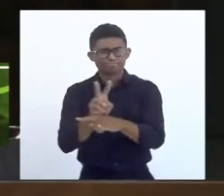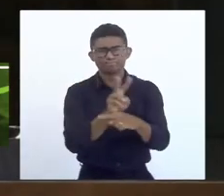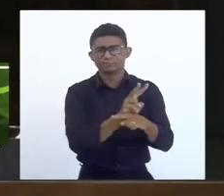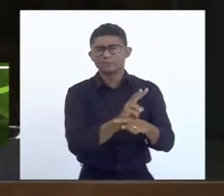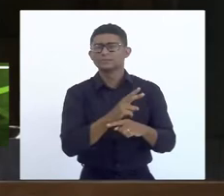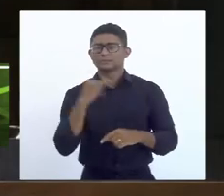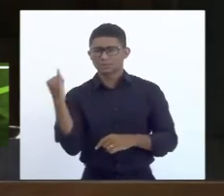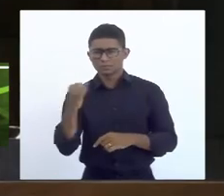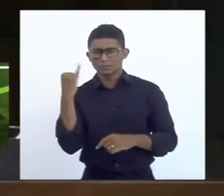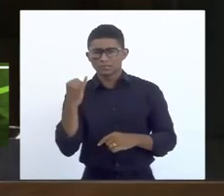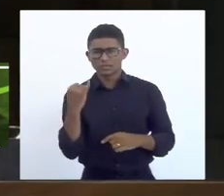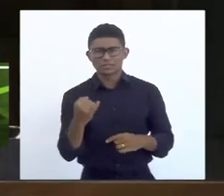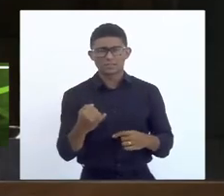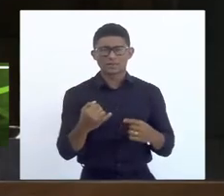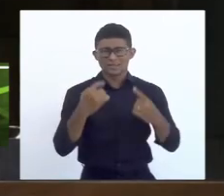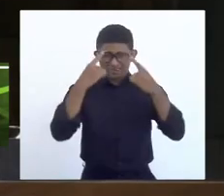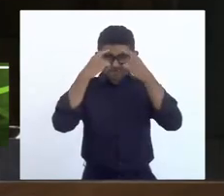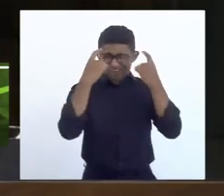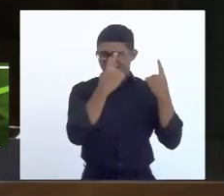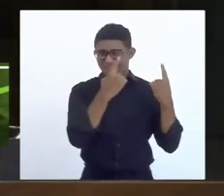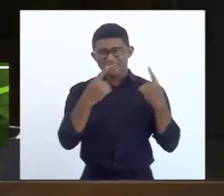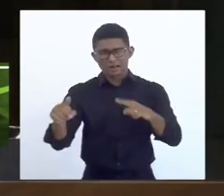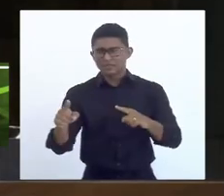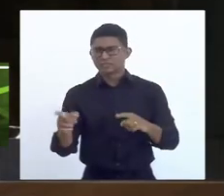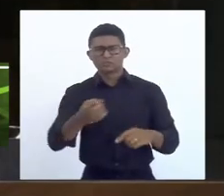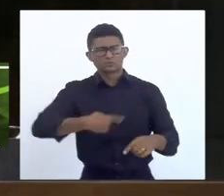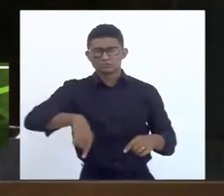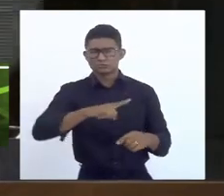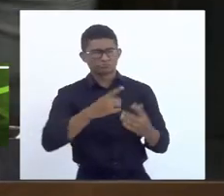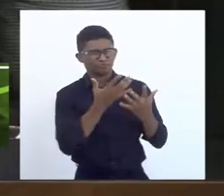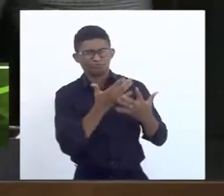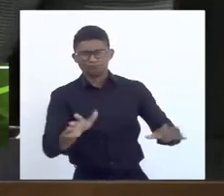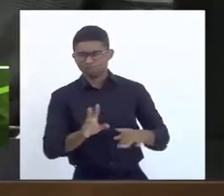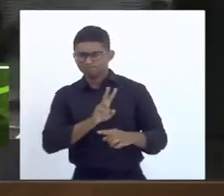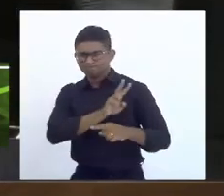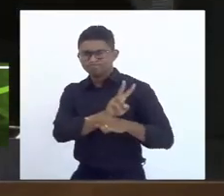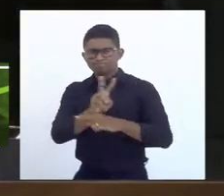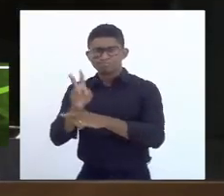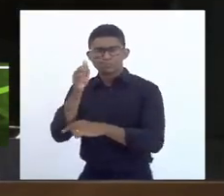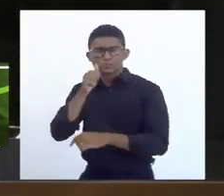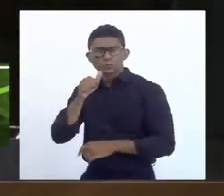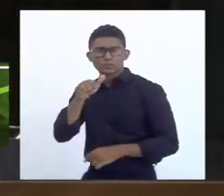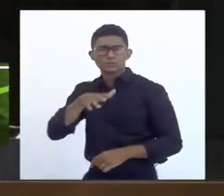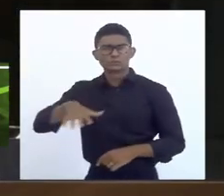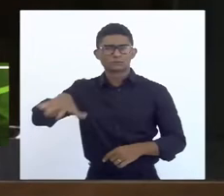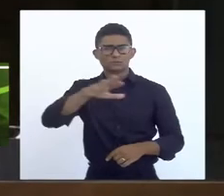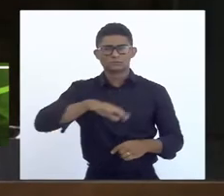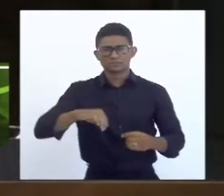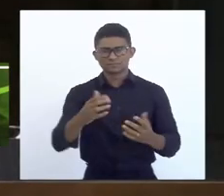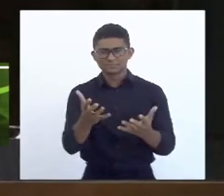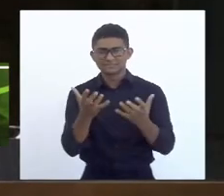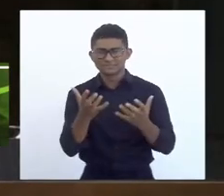a violência por todas sofridas. Ainda que sendo,